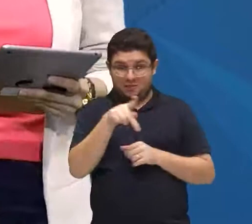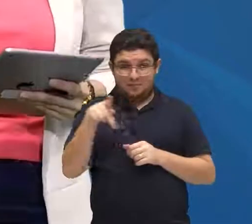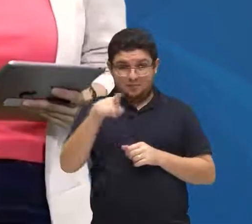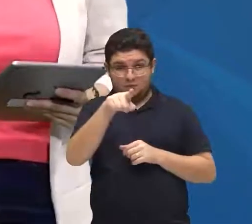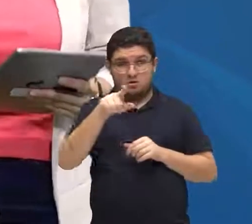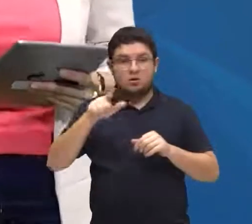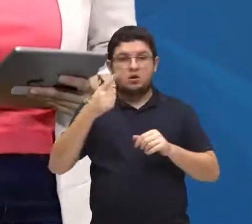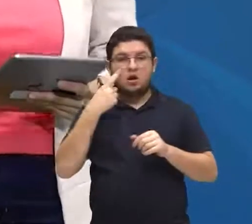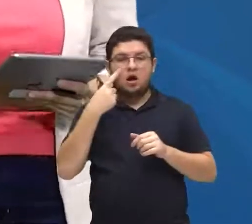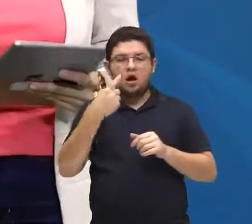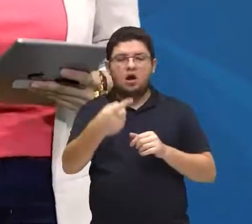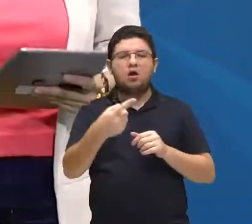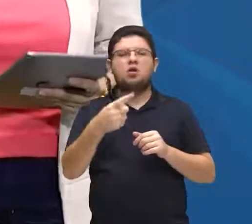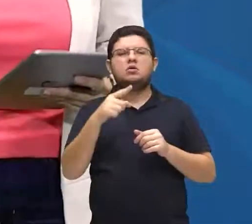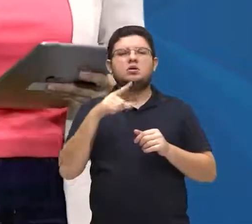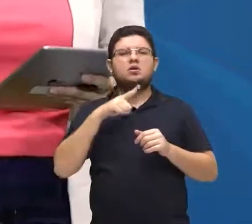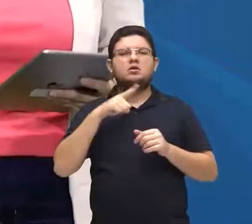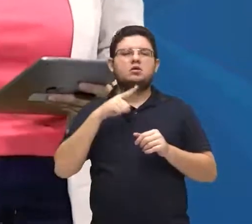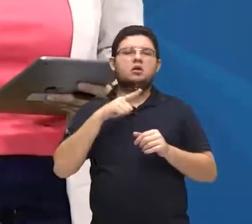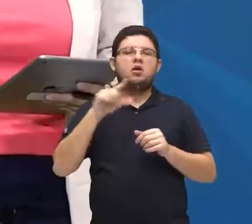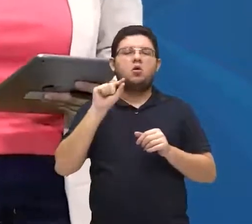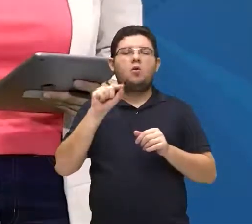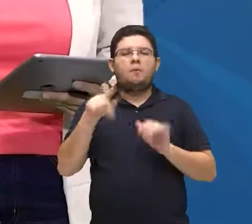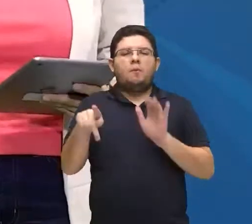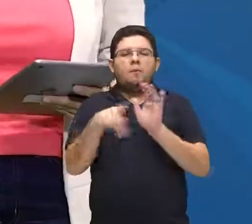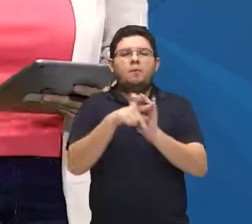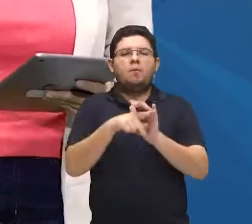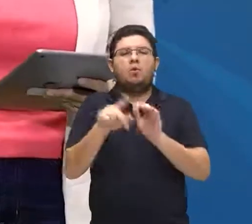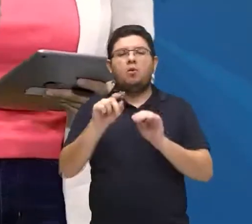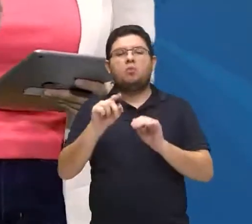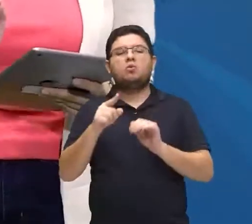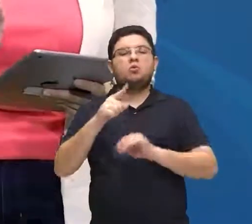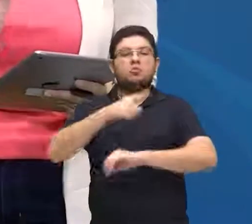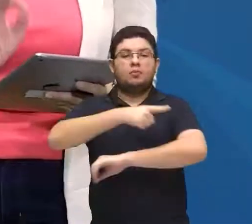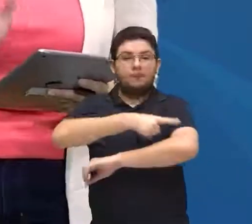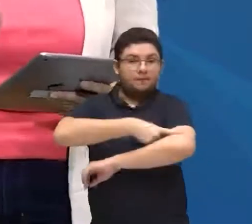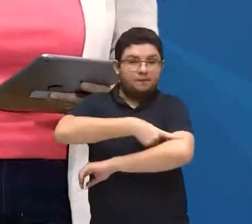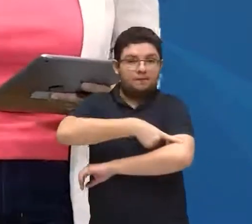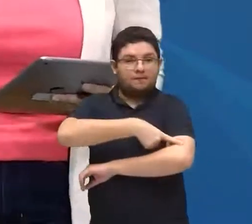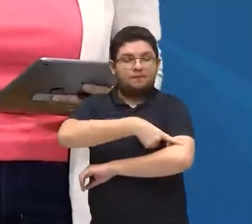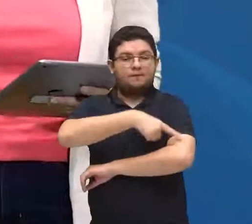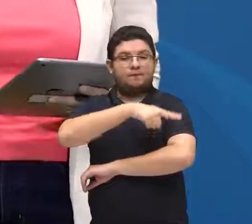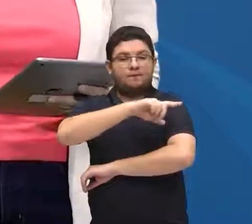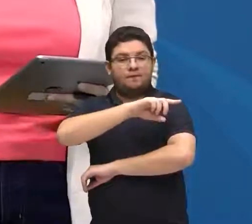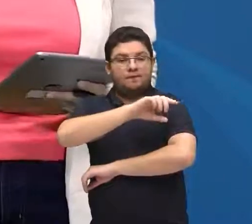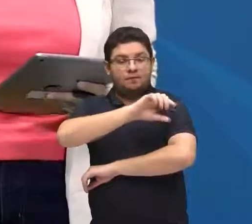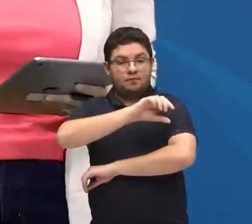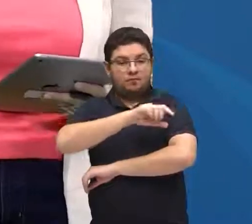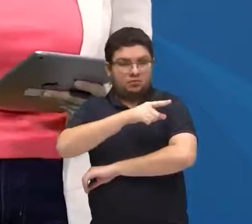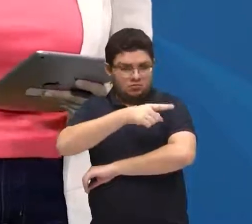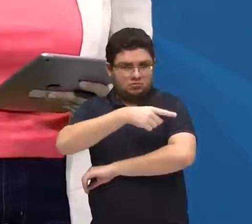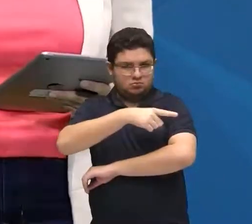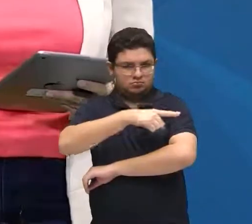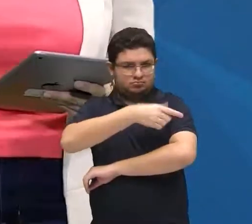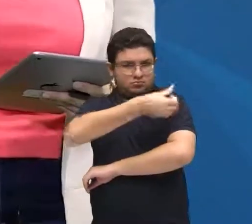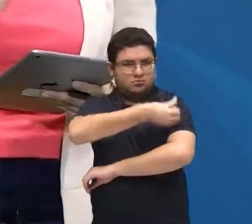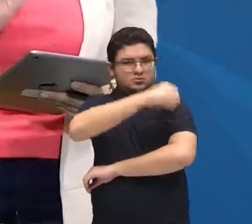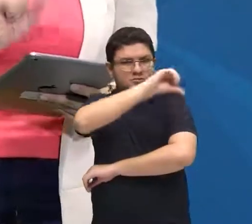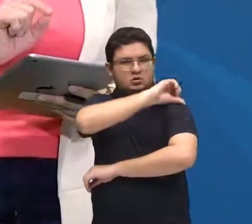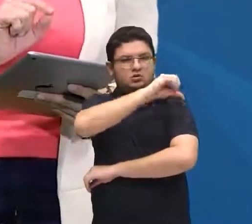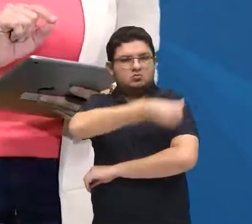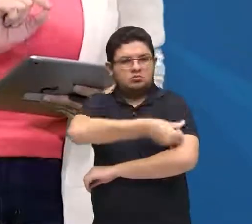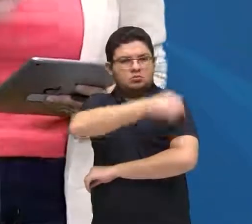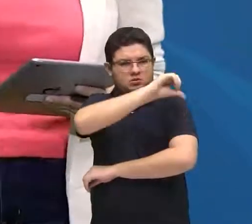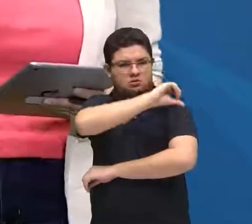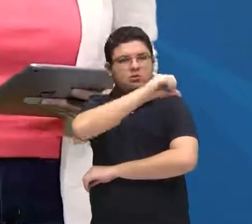atenção! Vai para o canal do Ensino Fundamental, tá bom? Do Ensino Fundamental de 6º ao 9º, porque a nossa enquete ela vai